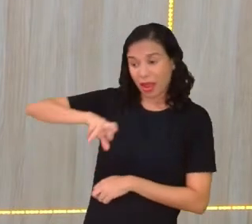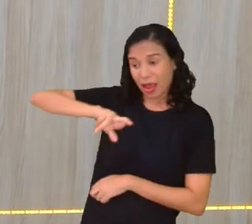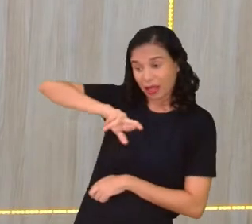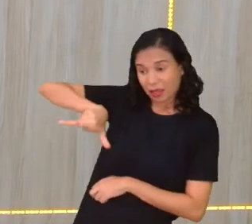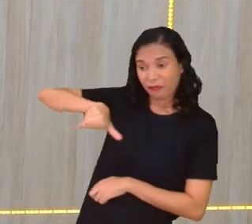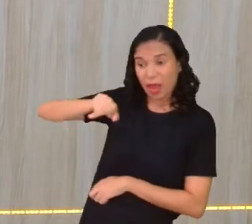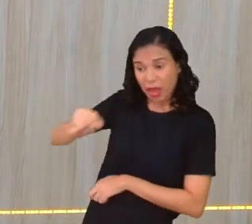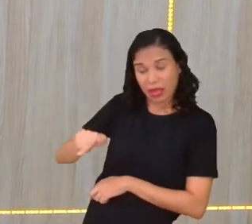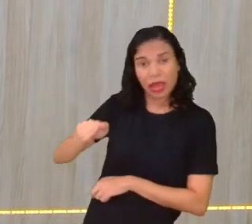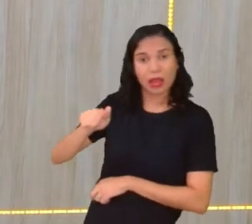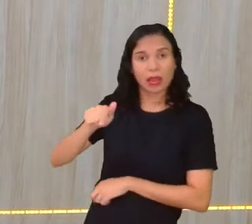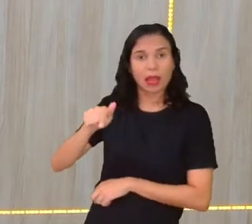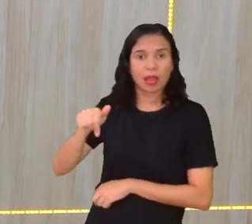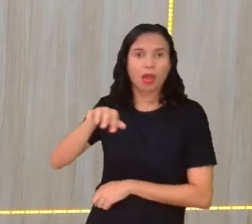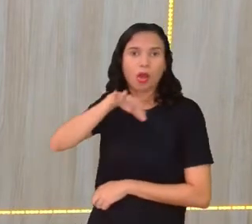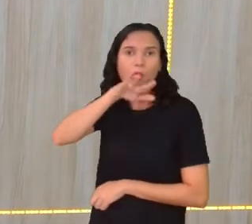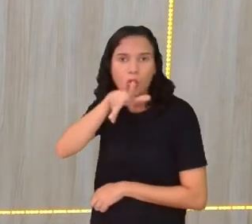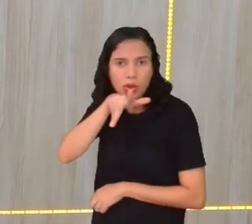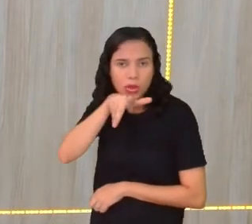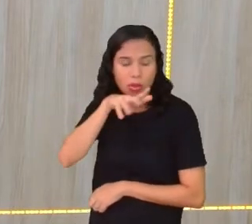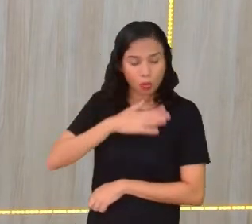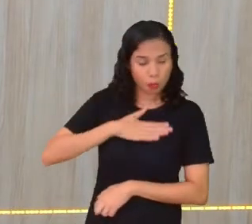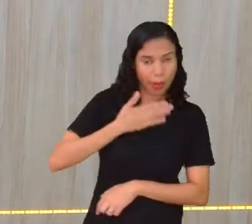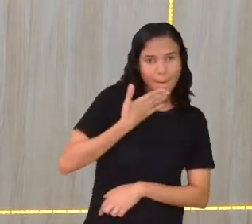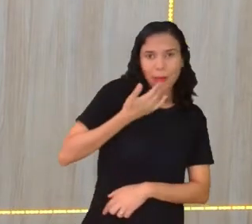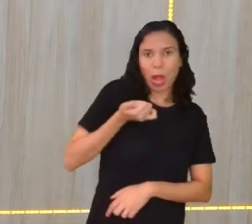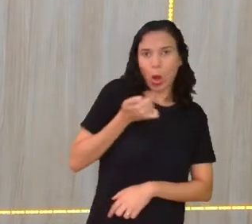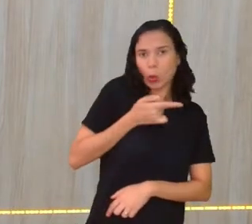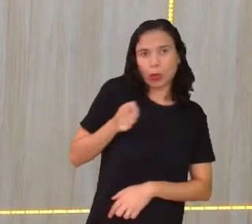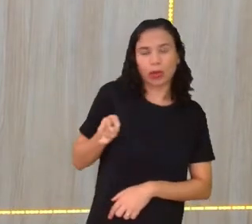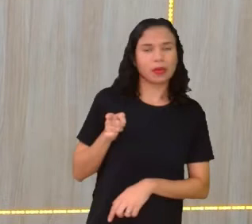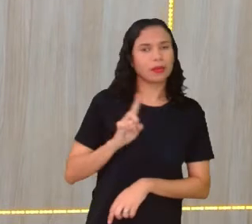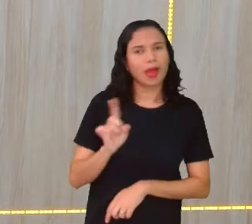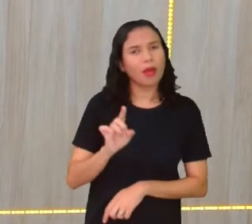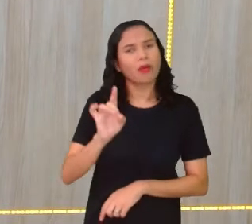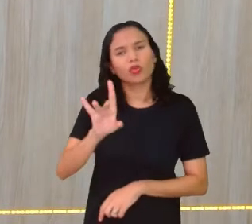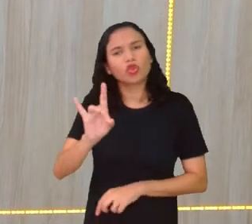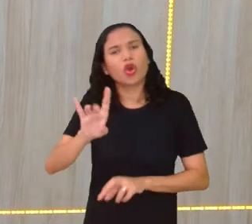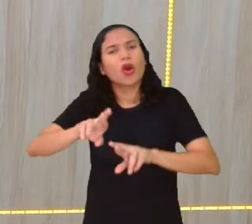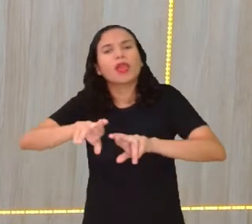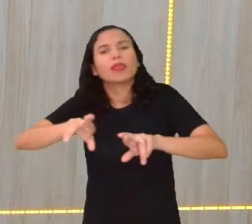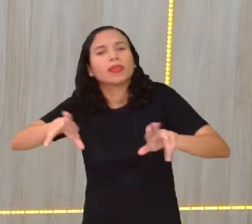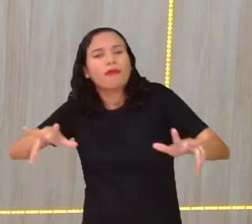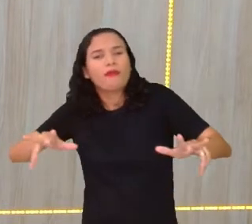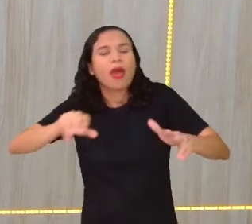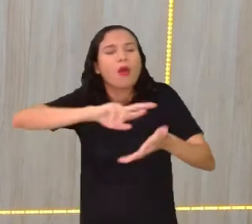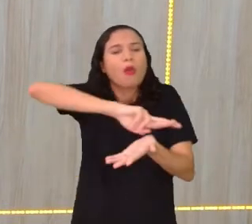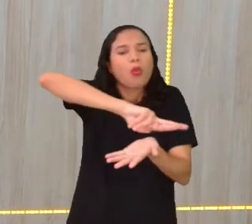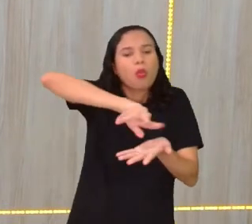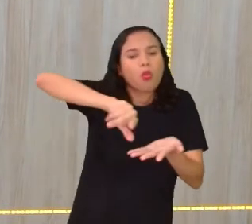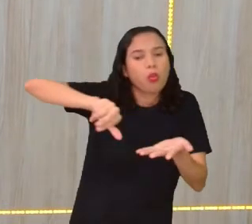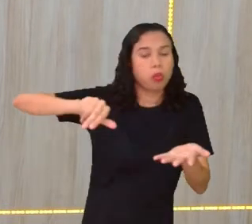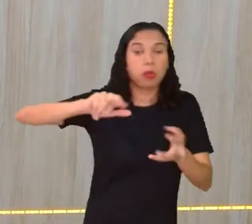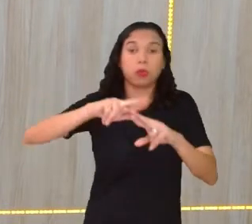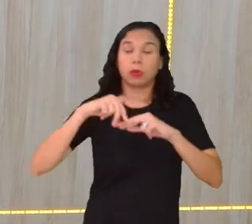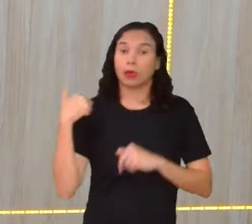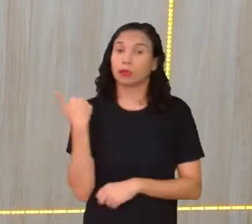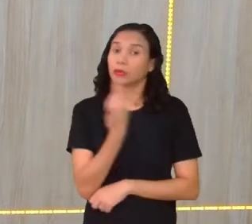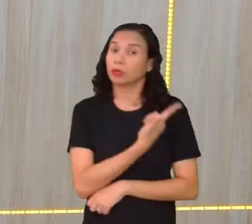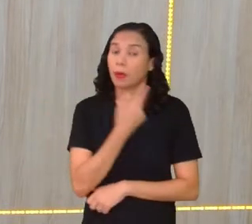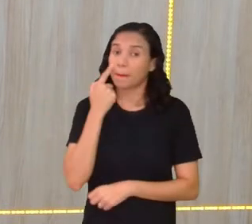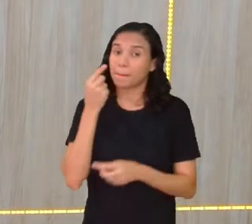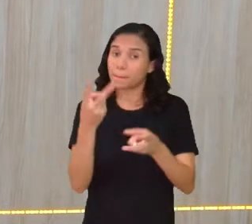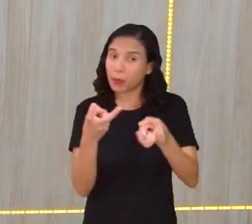que aquilo vai ser melhor ou pior do que a nossa cultura. Apenas a gente tem que desenvolver a mentalidade que são